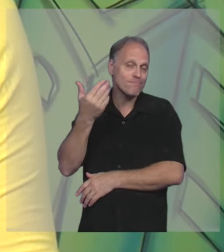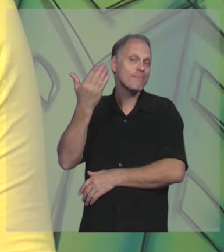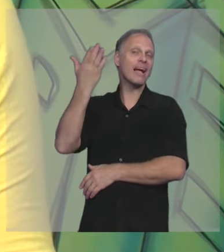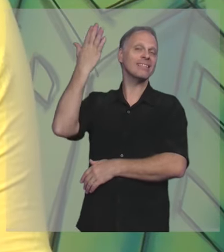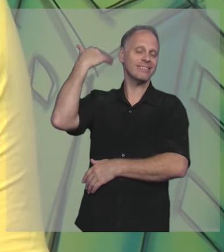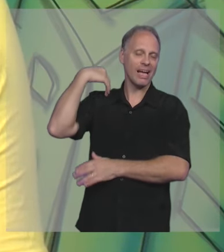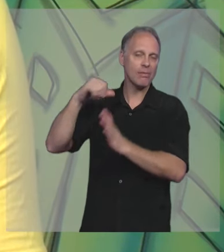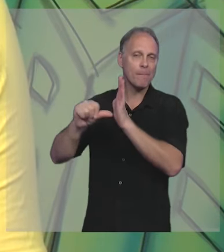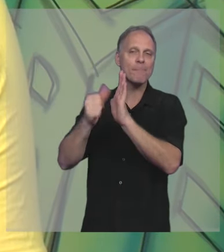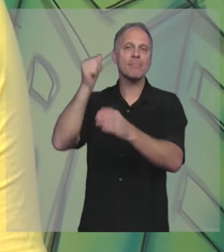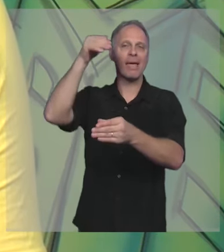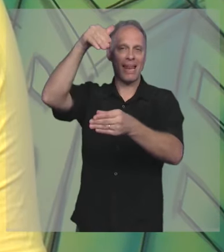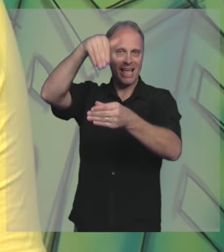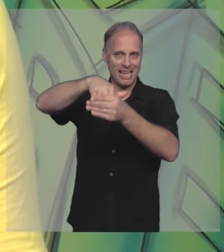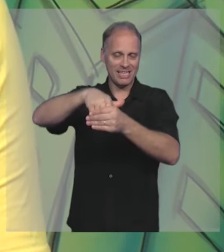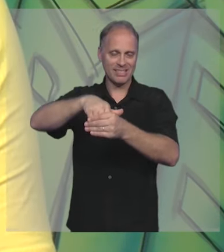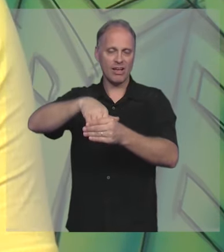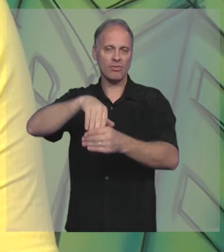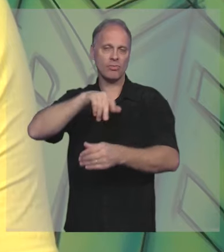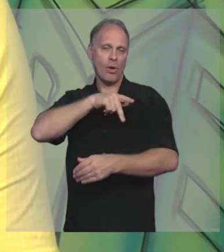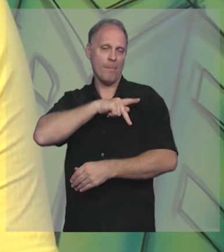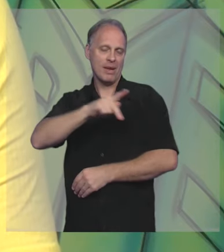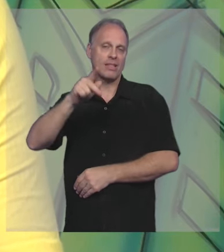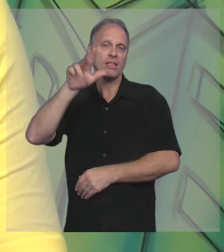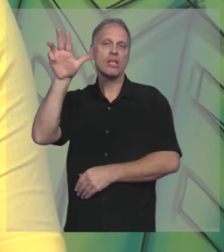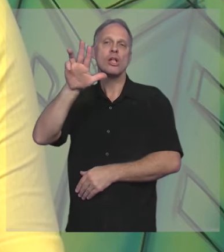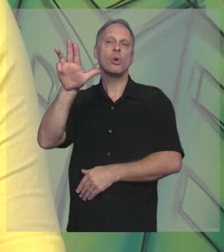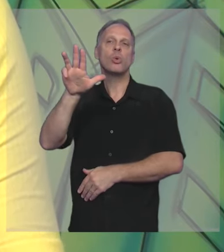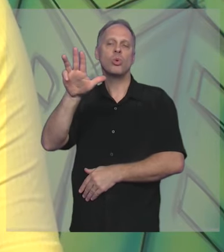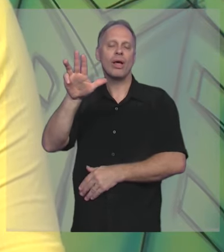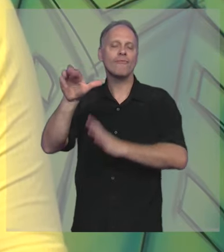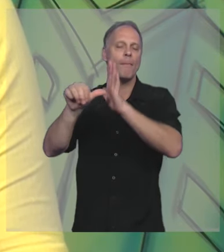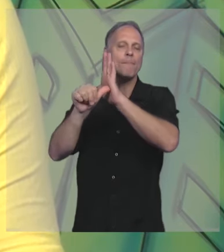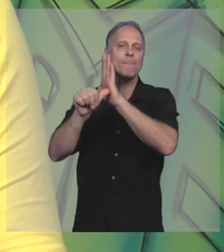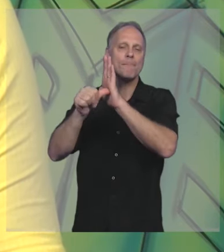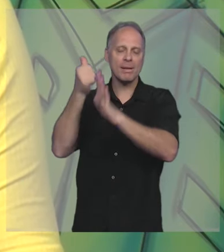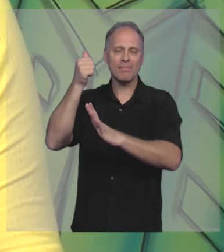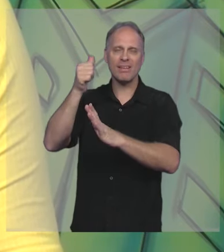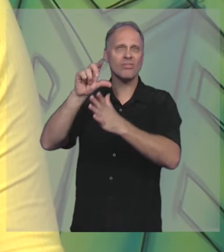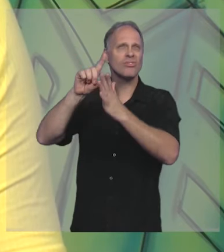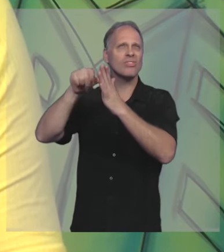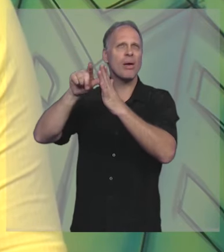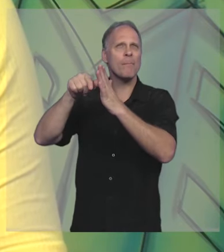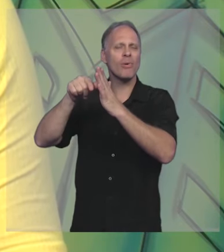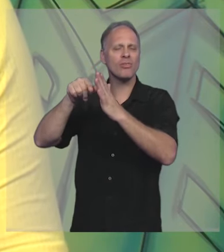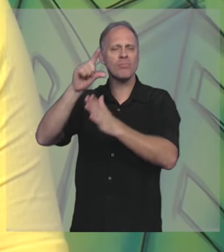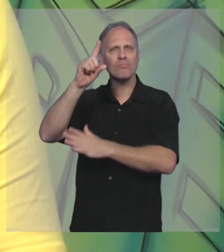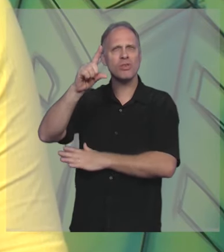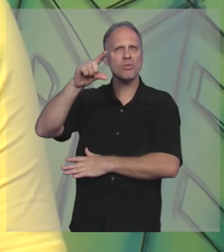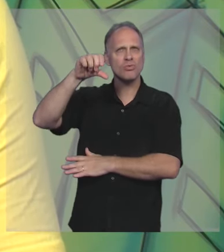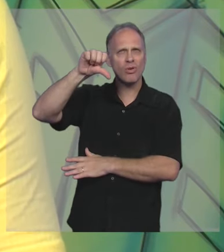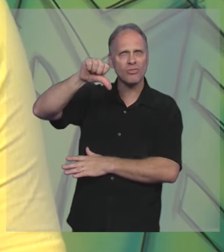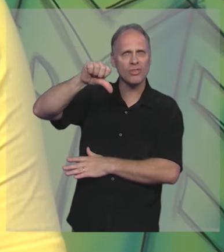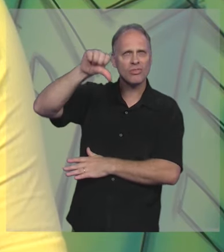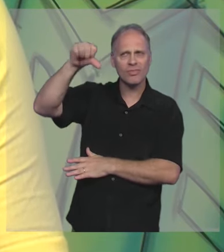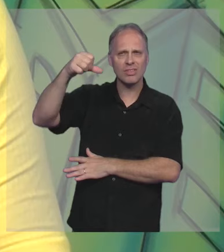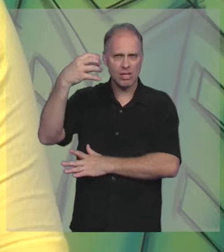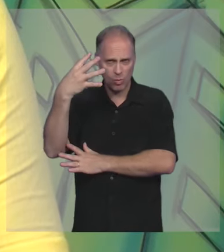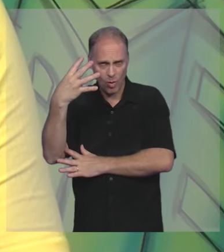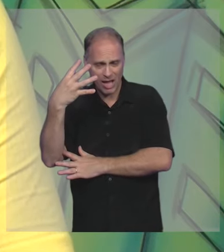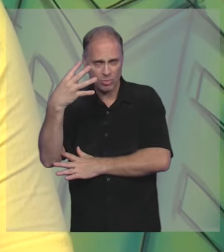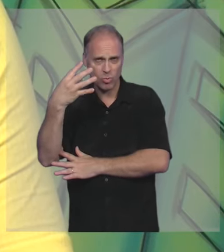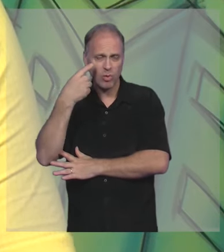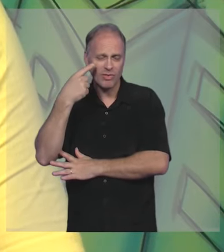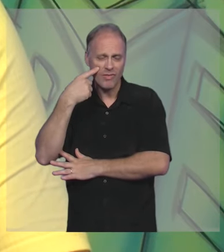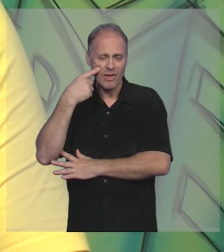também, a primeira eleição, por exemplo, do presidente Lula, foi o primeiro, depois de 1994, quando